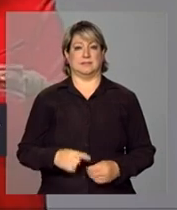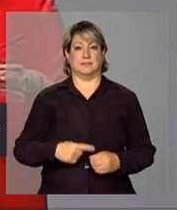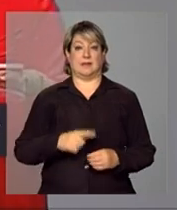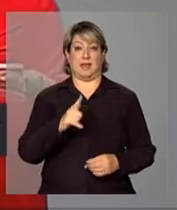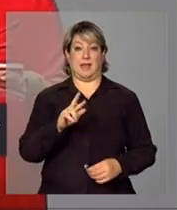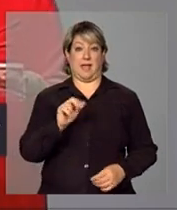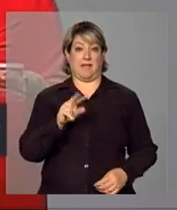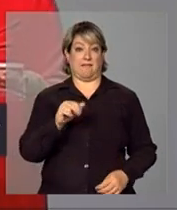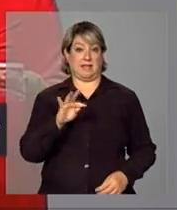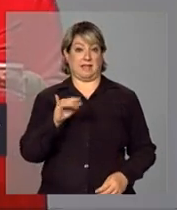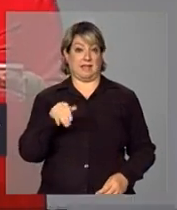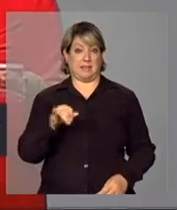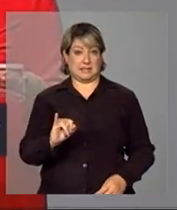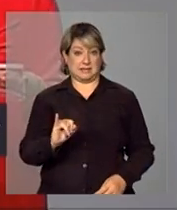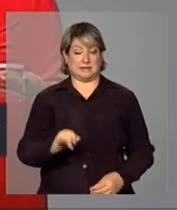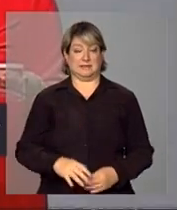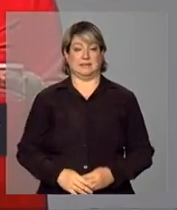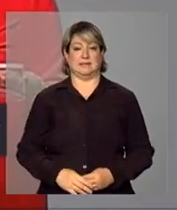Gravataí.